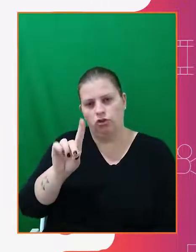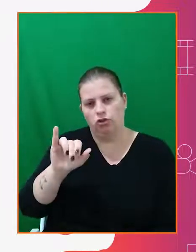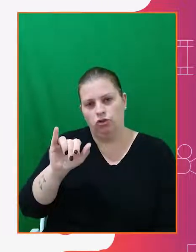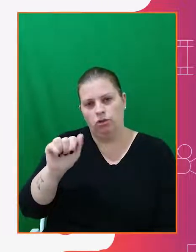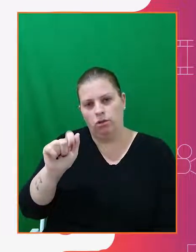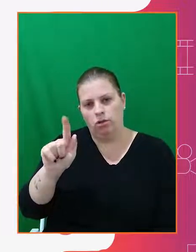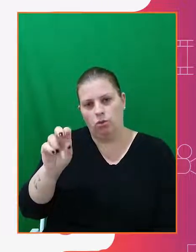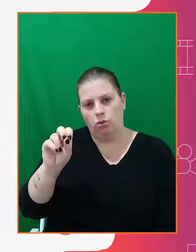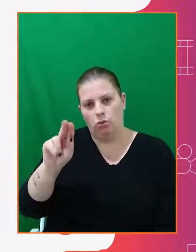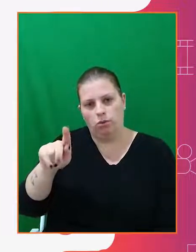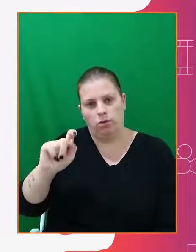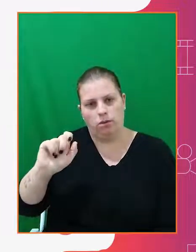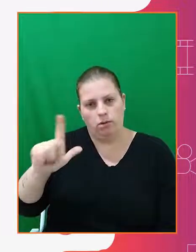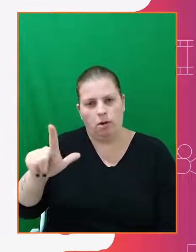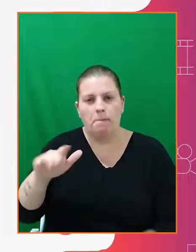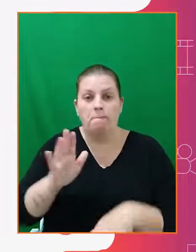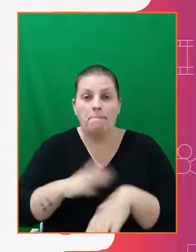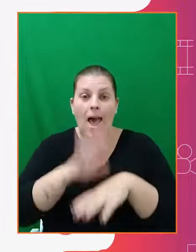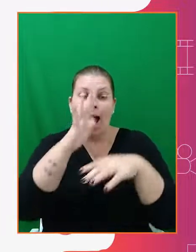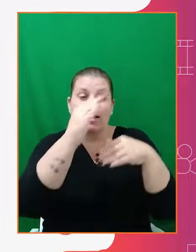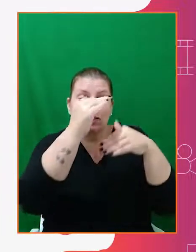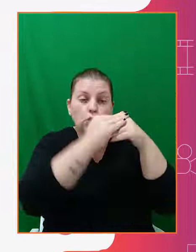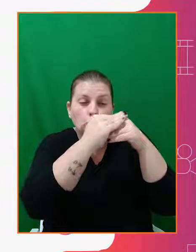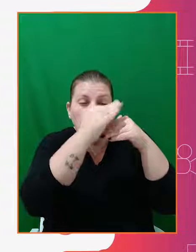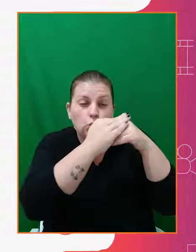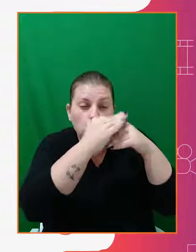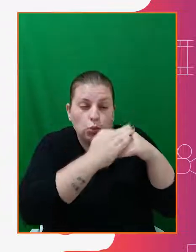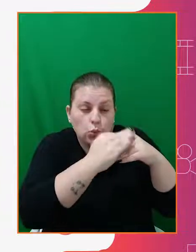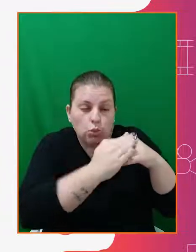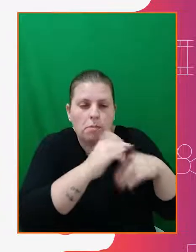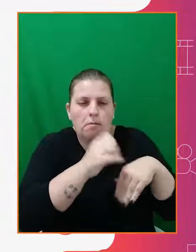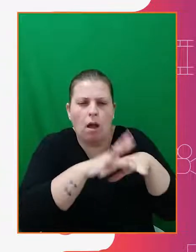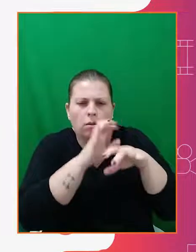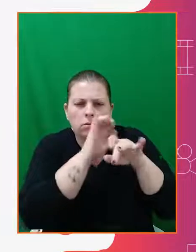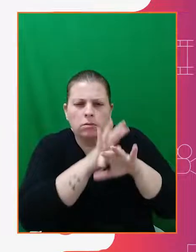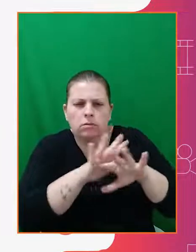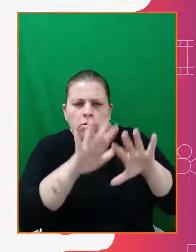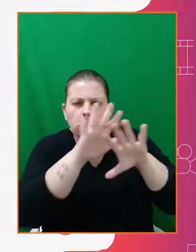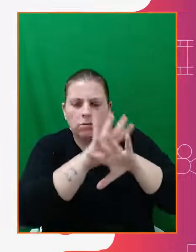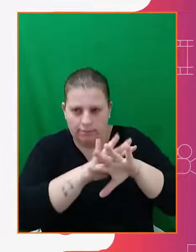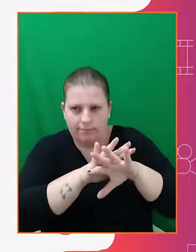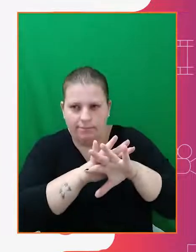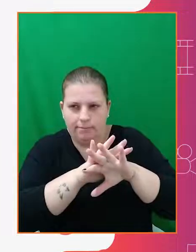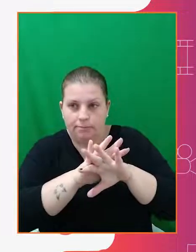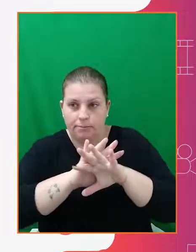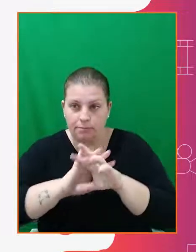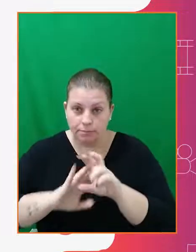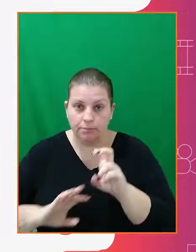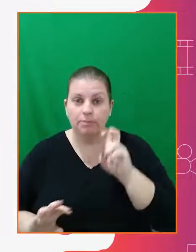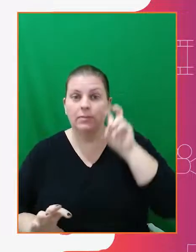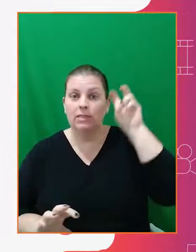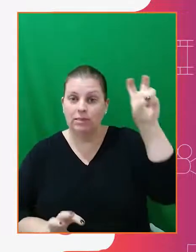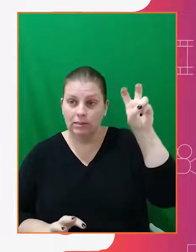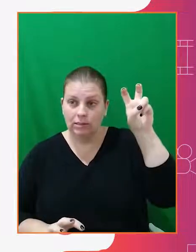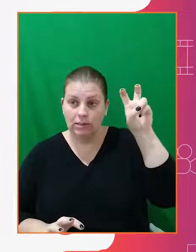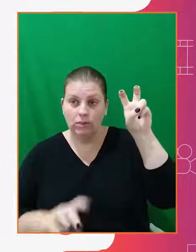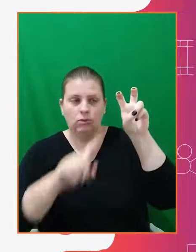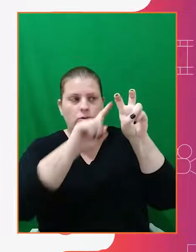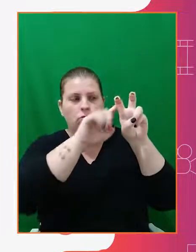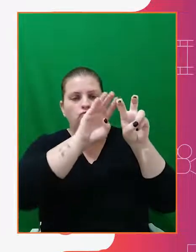linhas juntas, mais a sensação de sombra. O número 5 traz a ideia de achuras